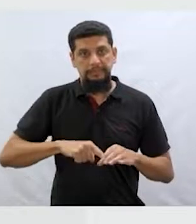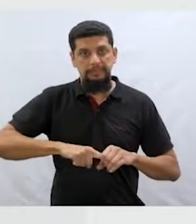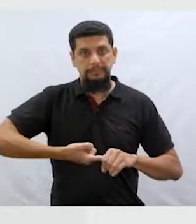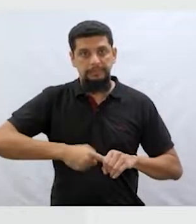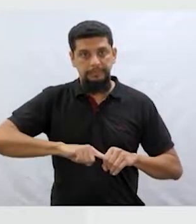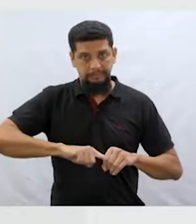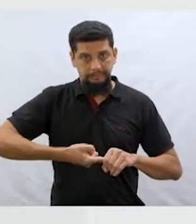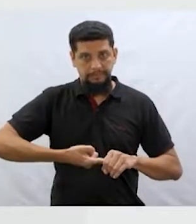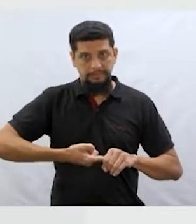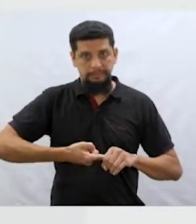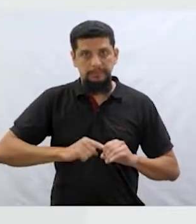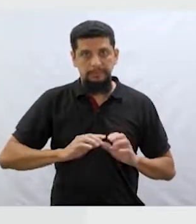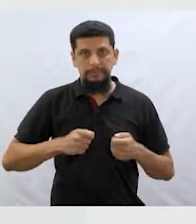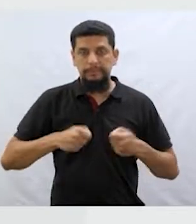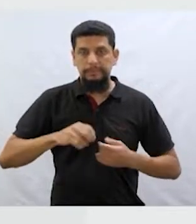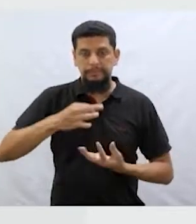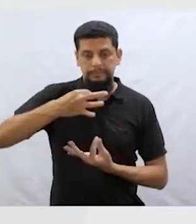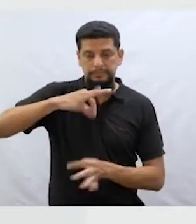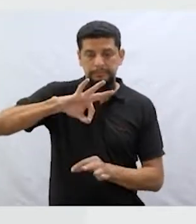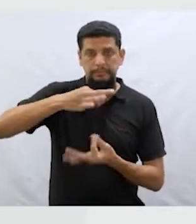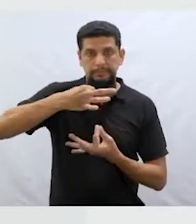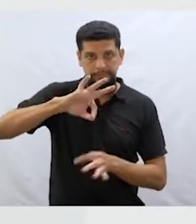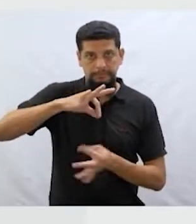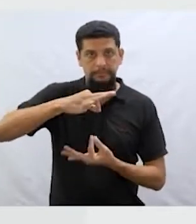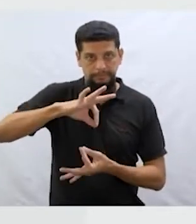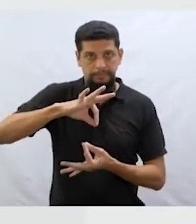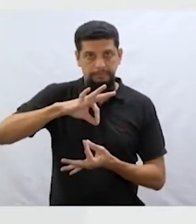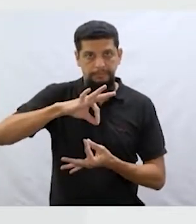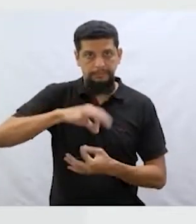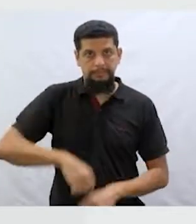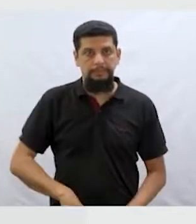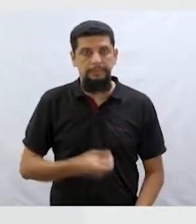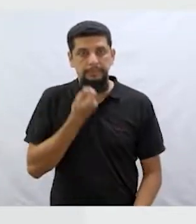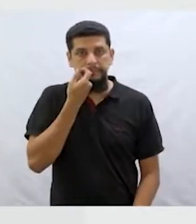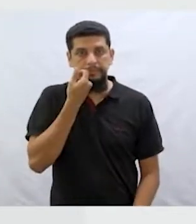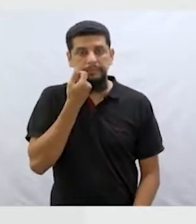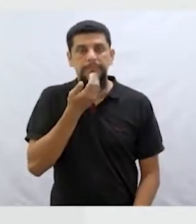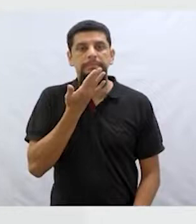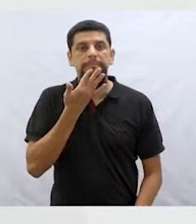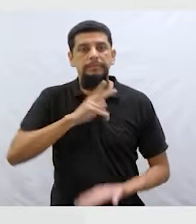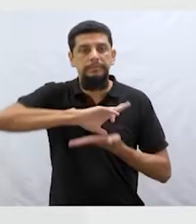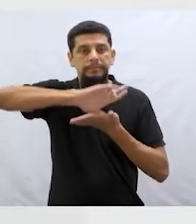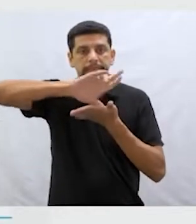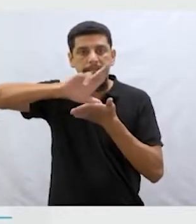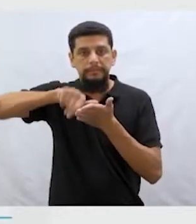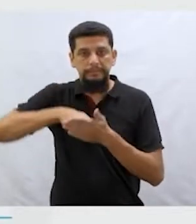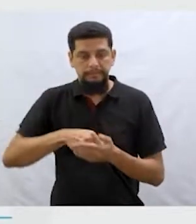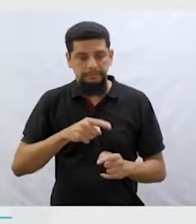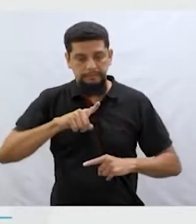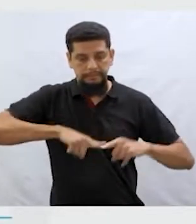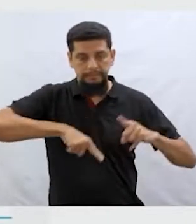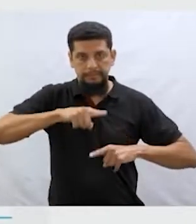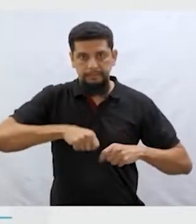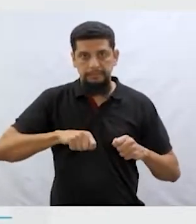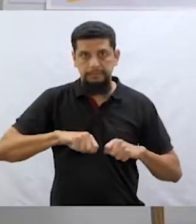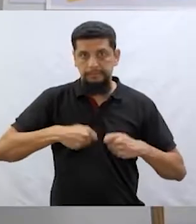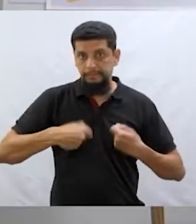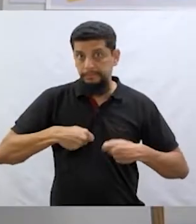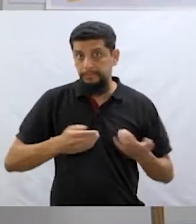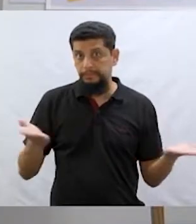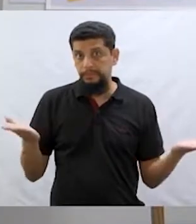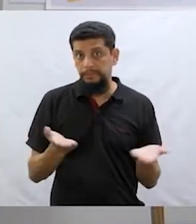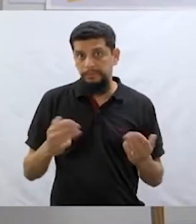o apontador. Vamos precisar de uma folha de papel sulfite e o lápis de cor. Uhum. Né? Então, esses são os materiais para